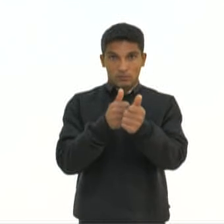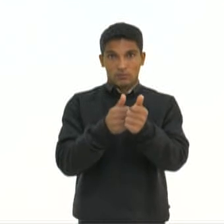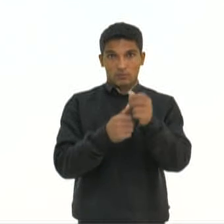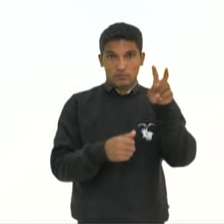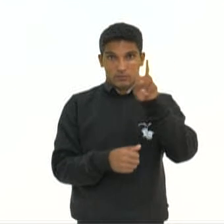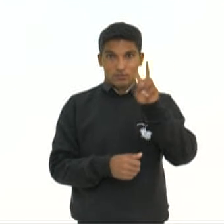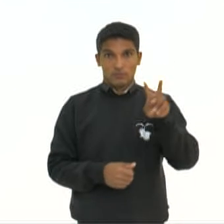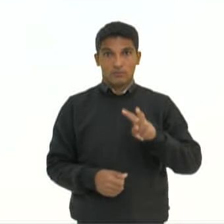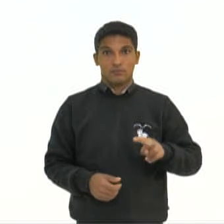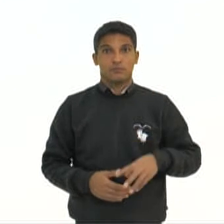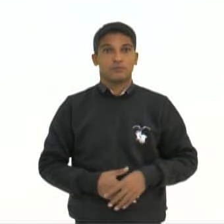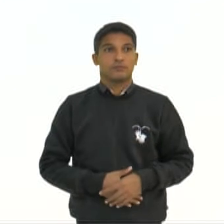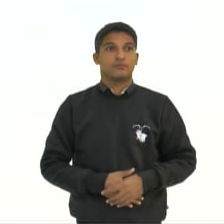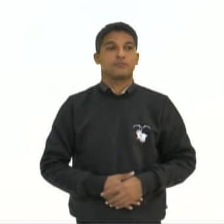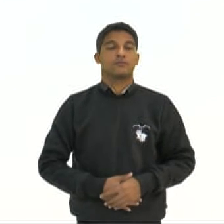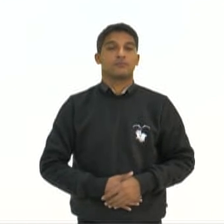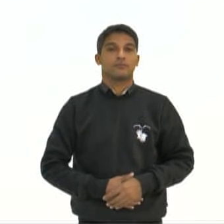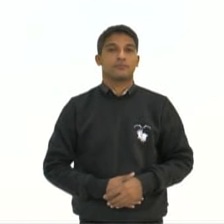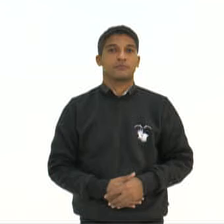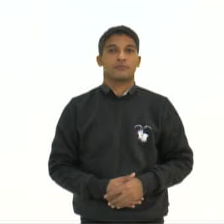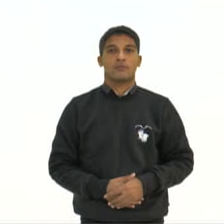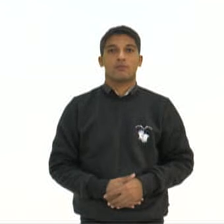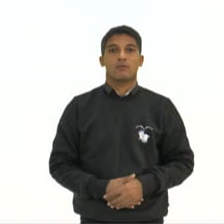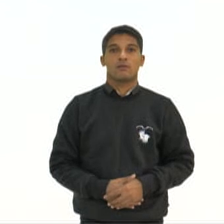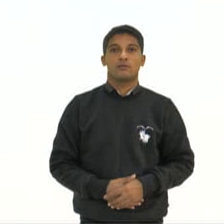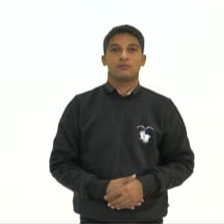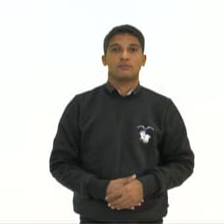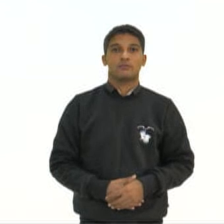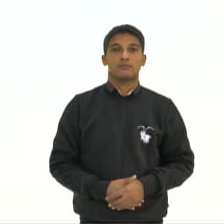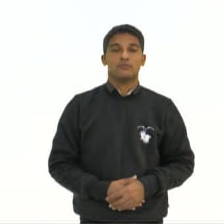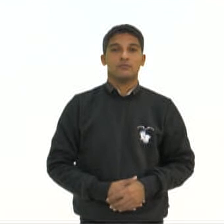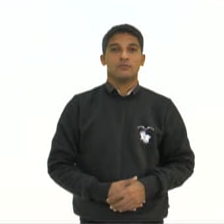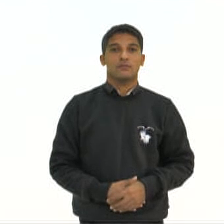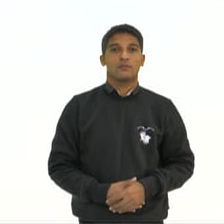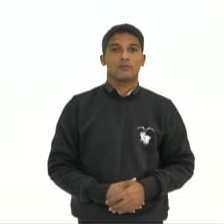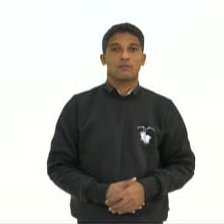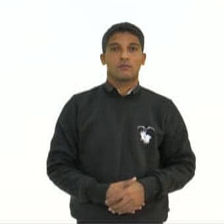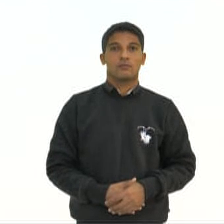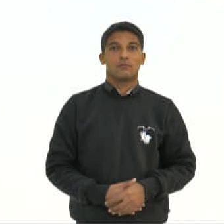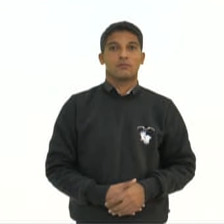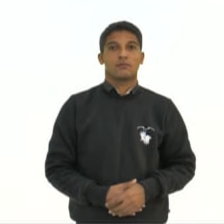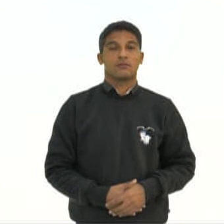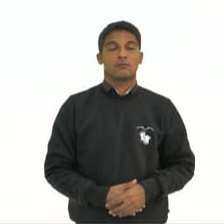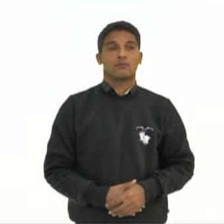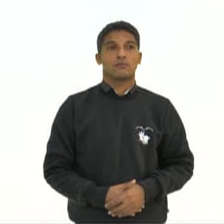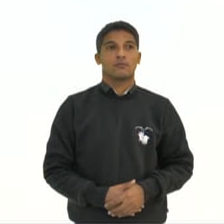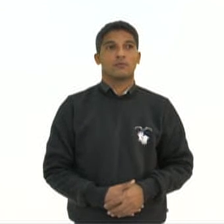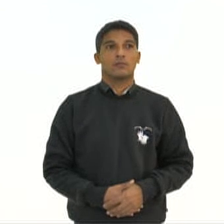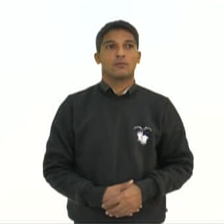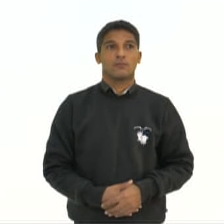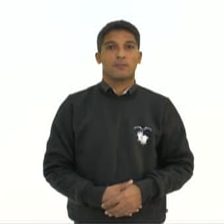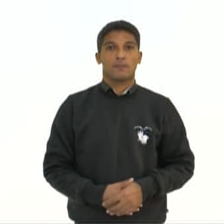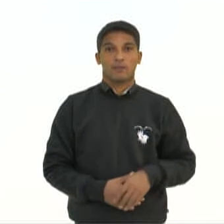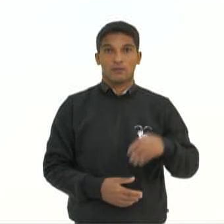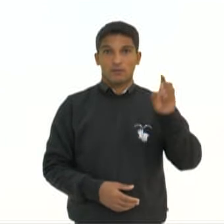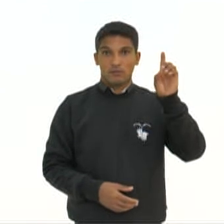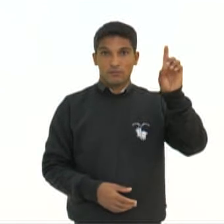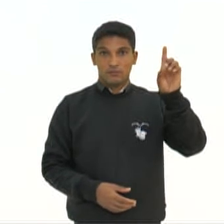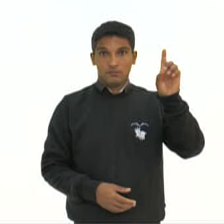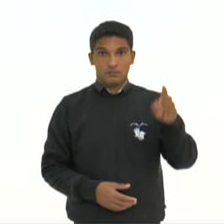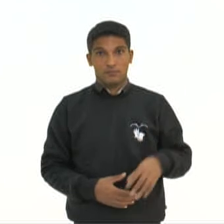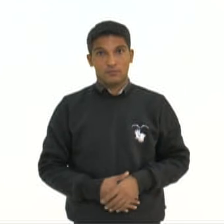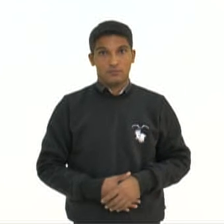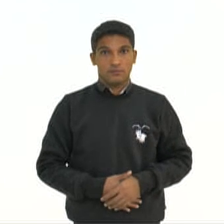árabes impunham sua religião aos povos dominados, inclusive de forma violenta.